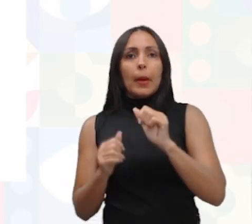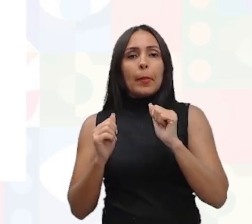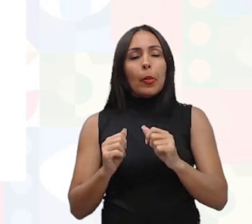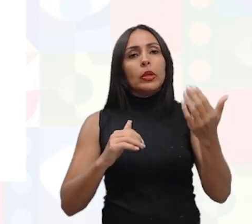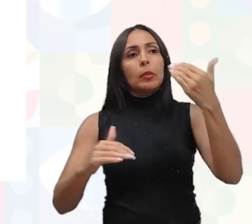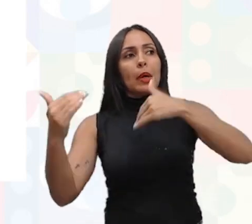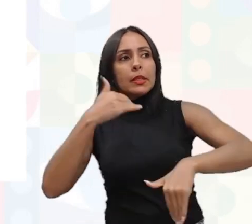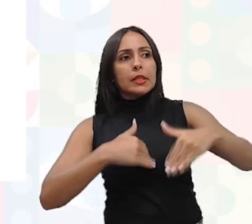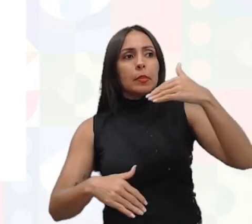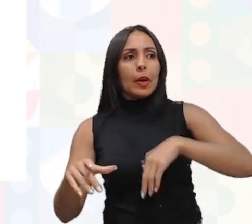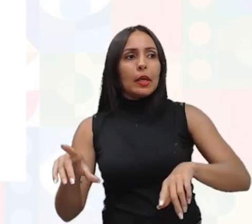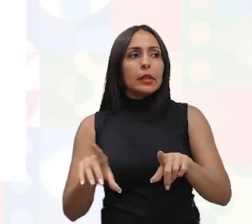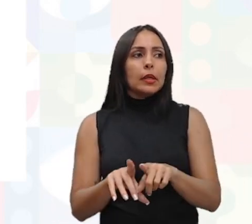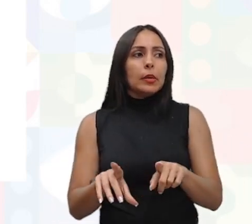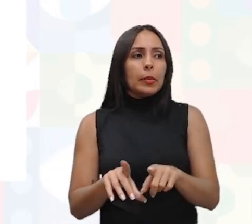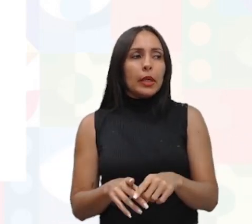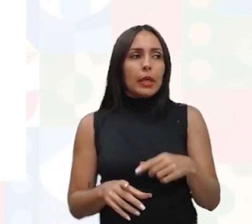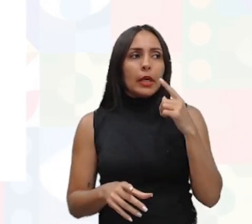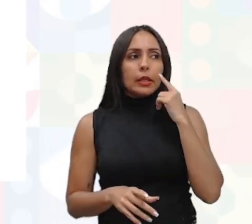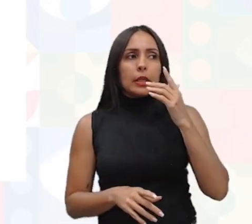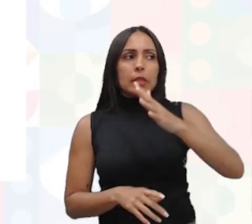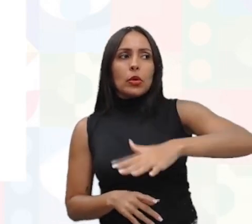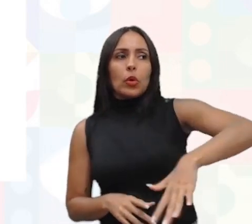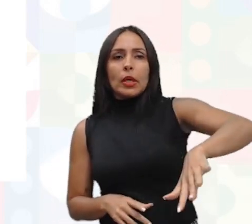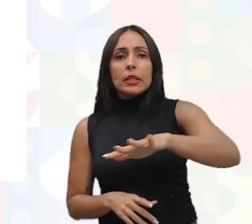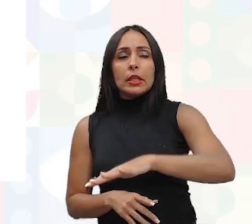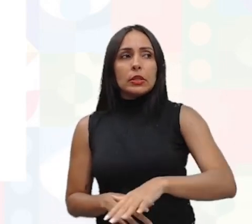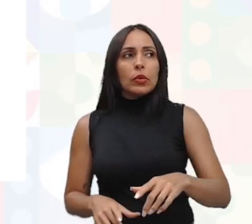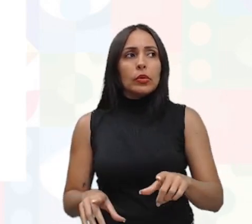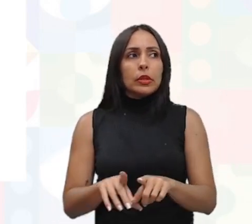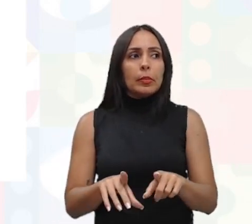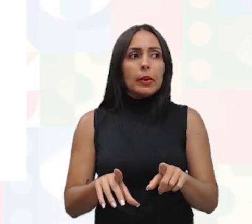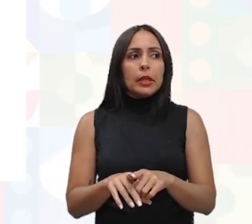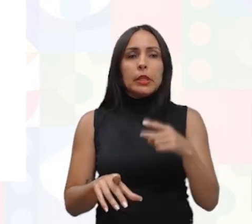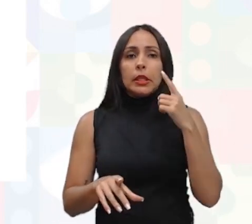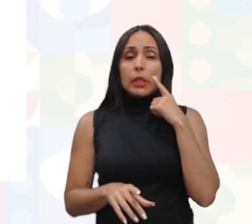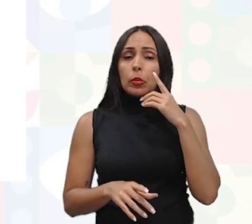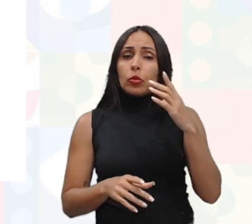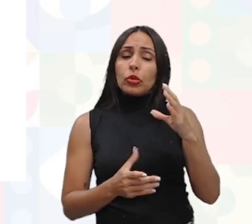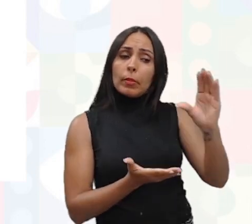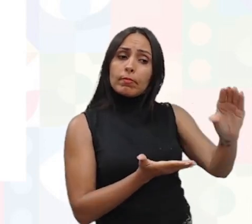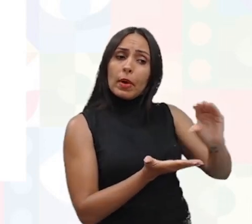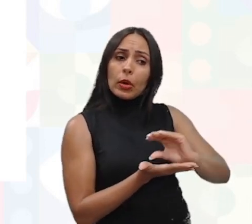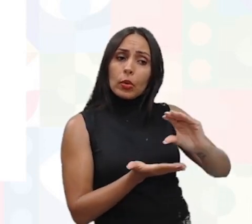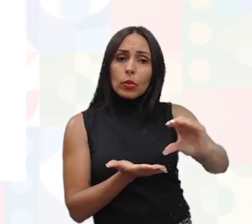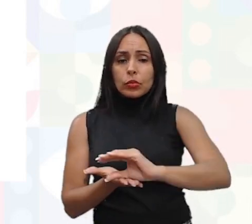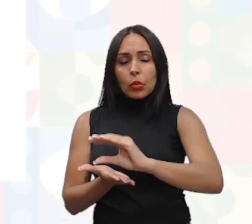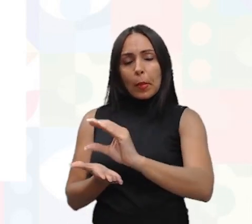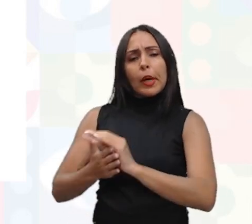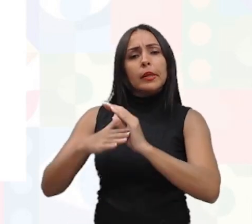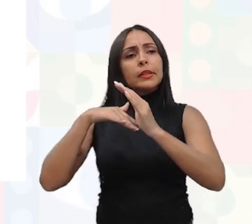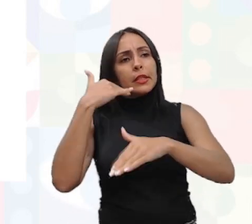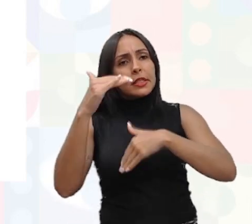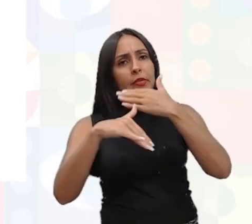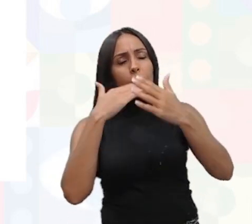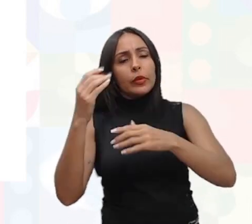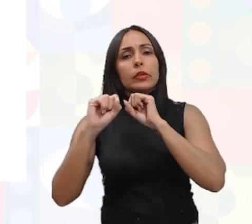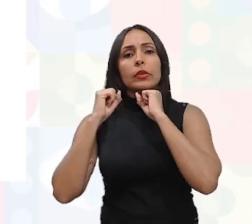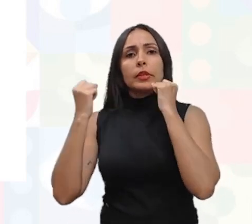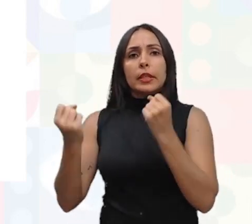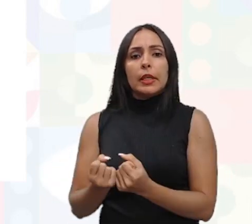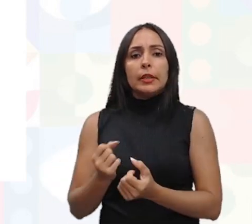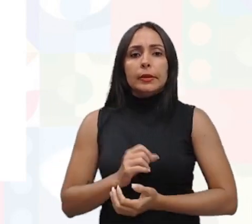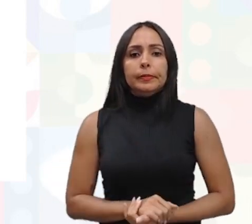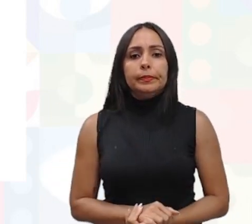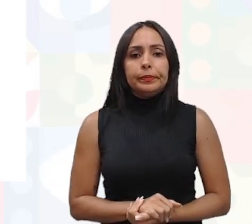editais, mas também as organizações do terceiro setor que buscam esses recursos para desenvolver iniciativas na sociedade. Mas